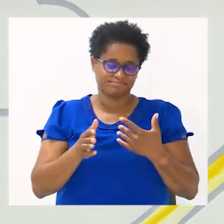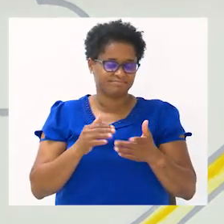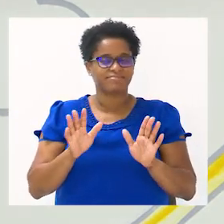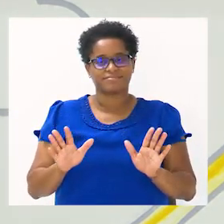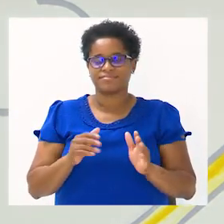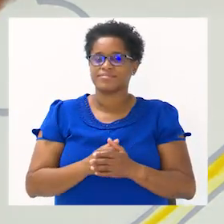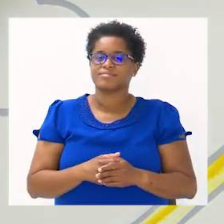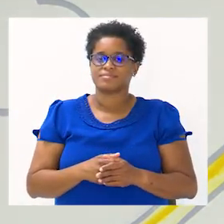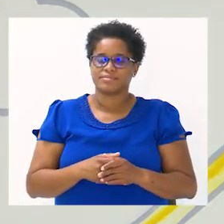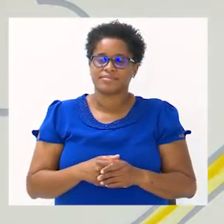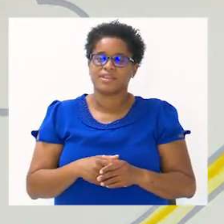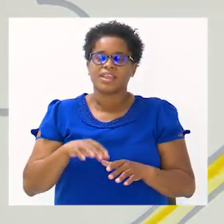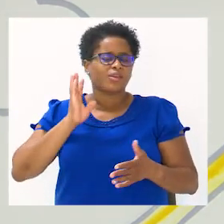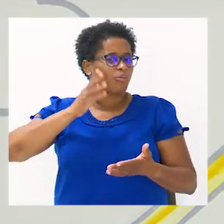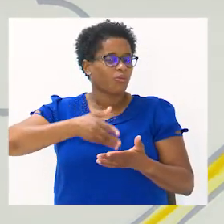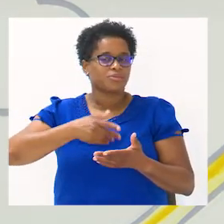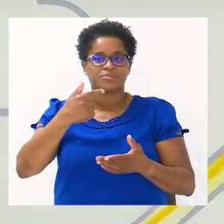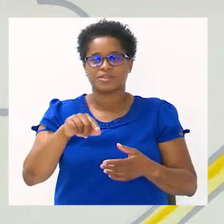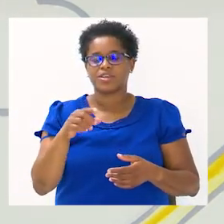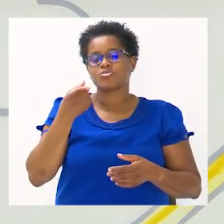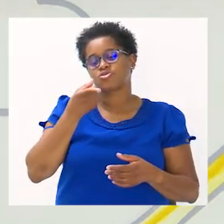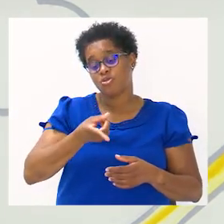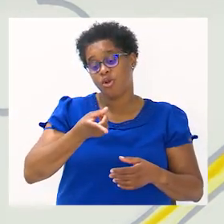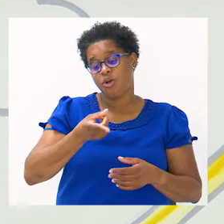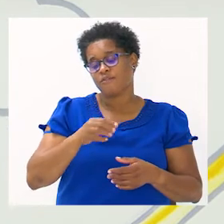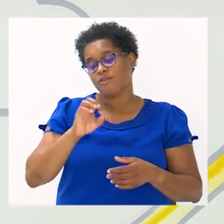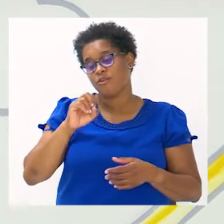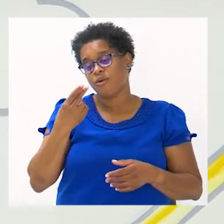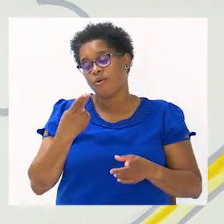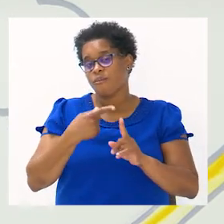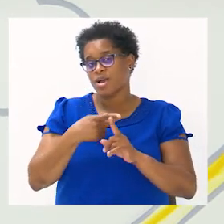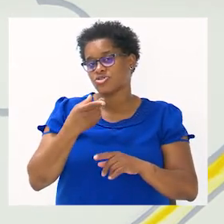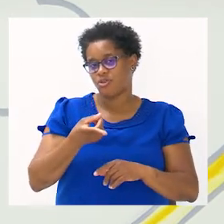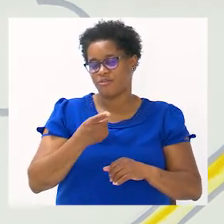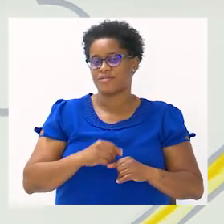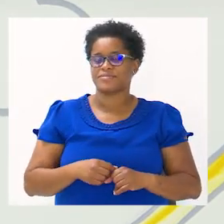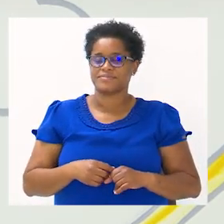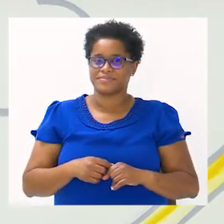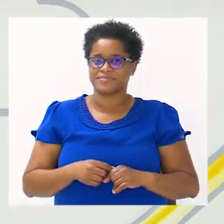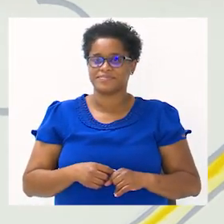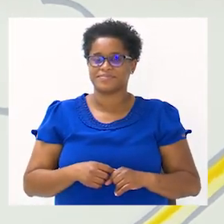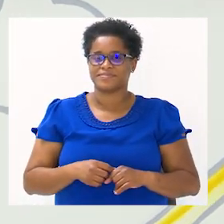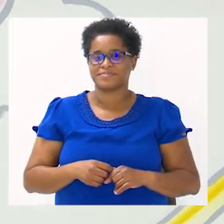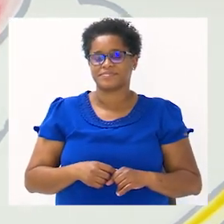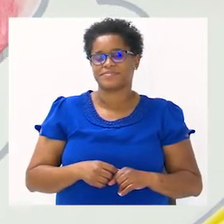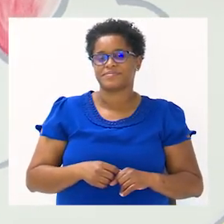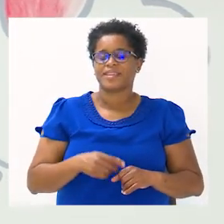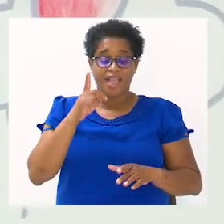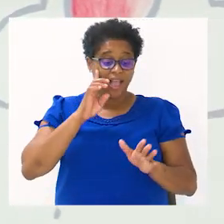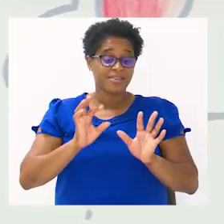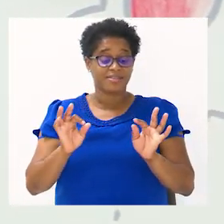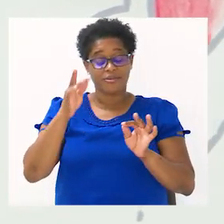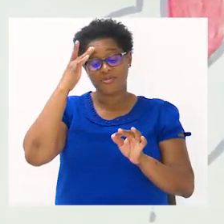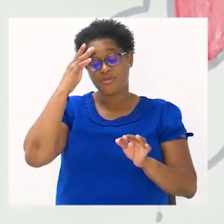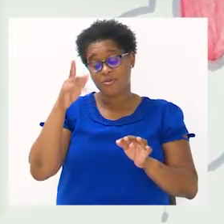E por último, temos o 9, ou mais 9. Ok? Assim, os